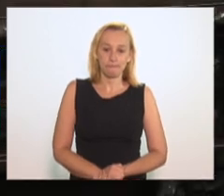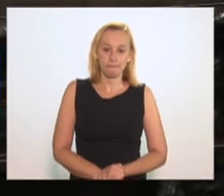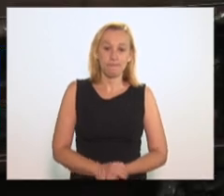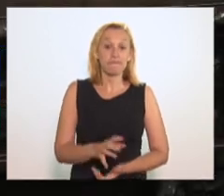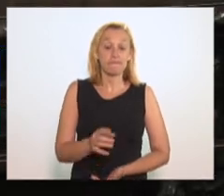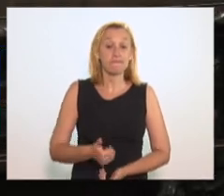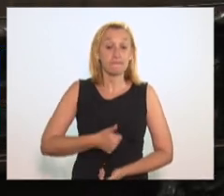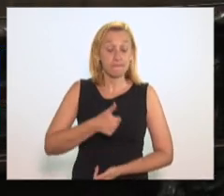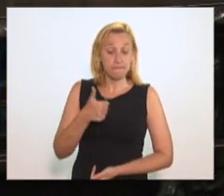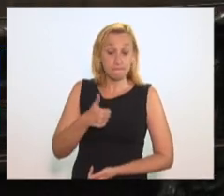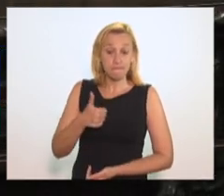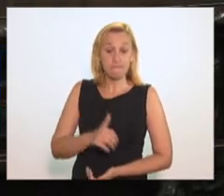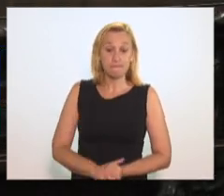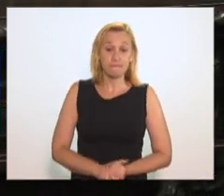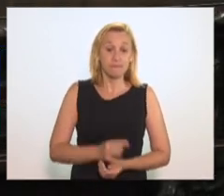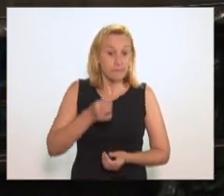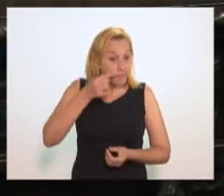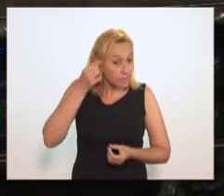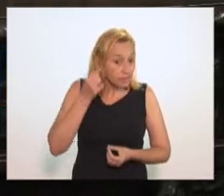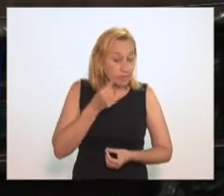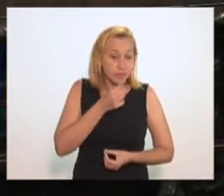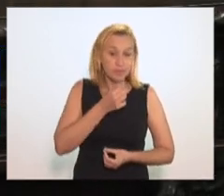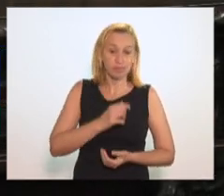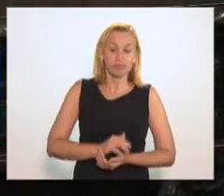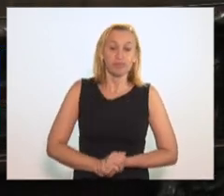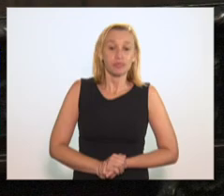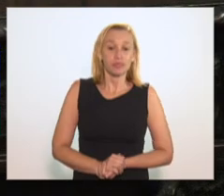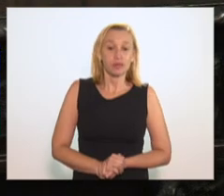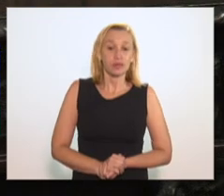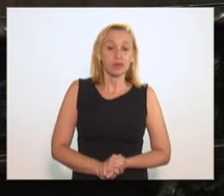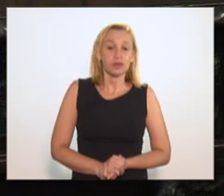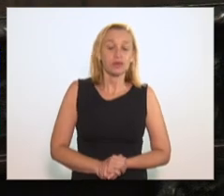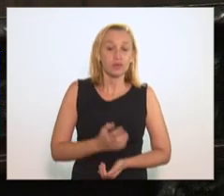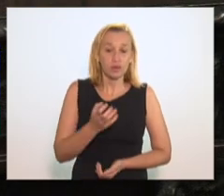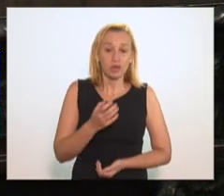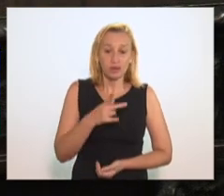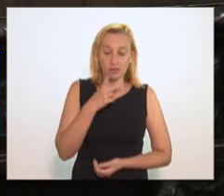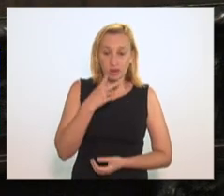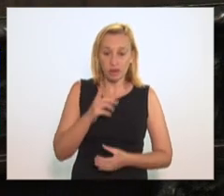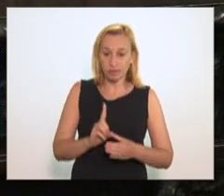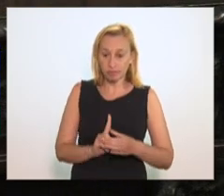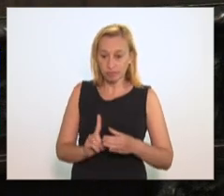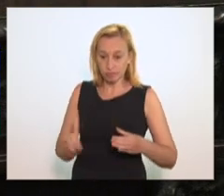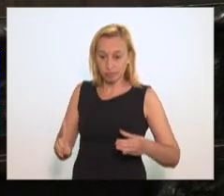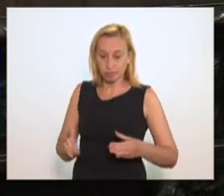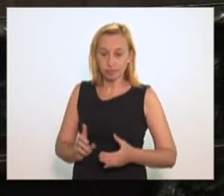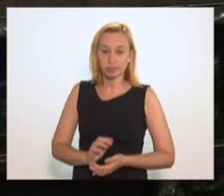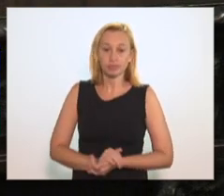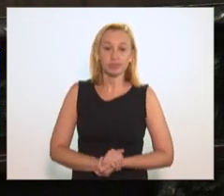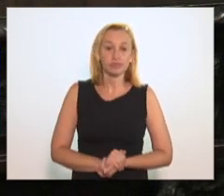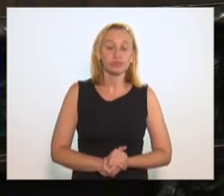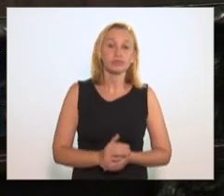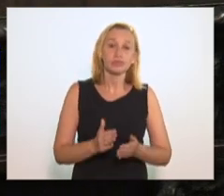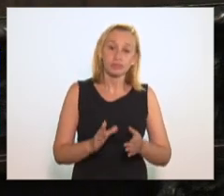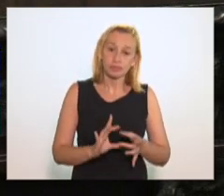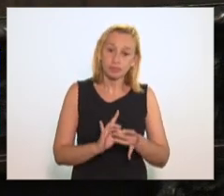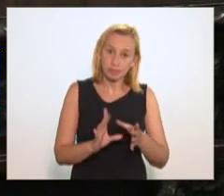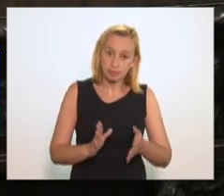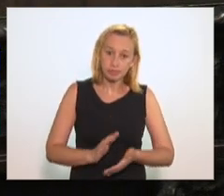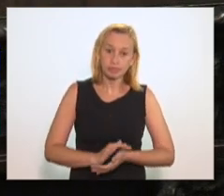lugar senhor presidente eu quero dizer que pelo distanciamento social eu me permito